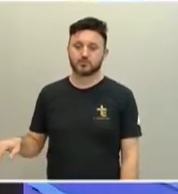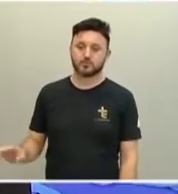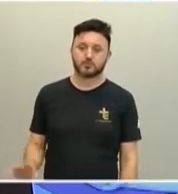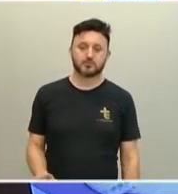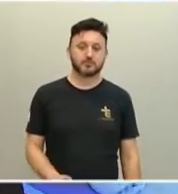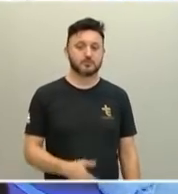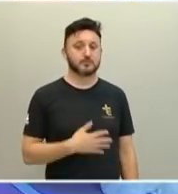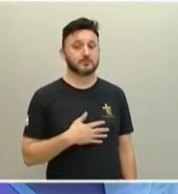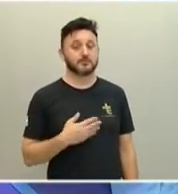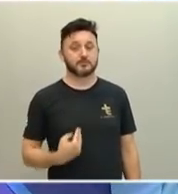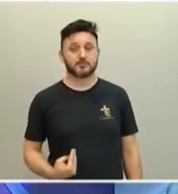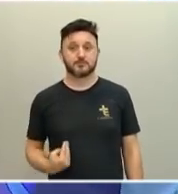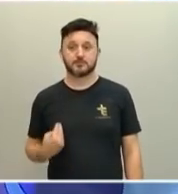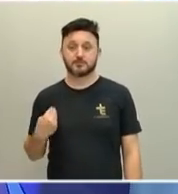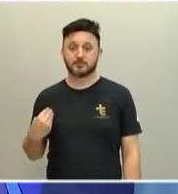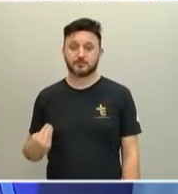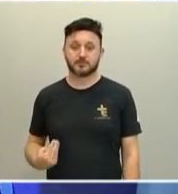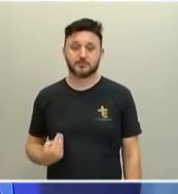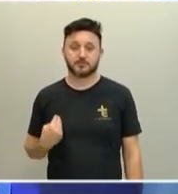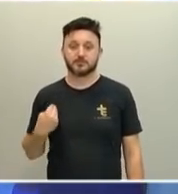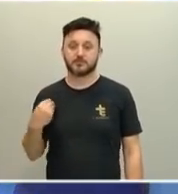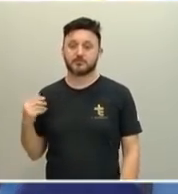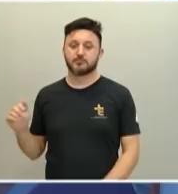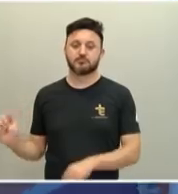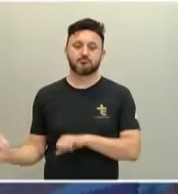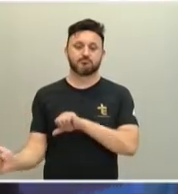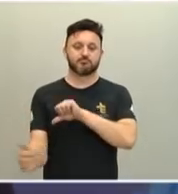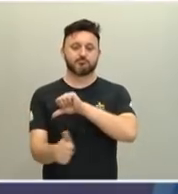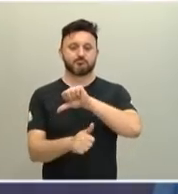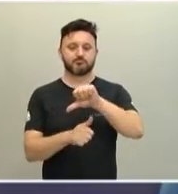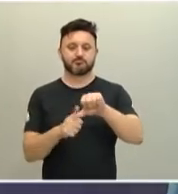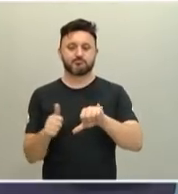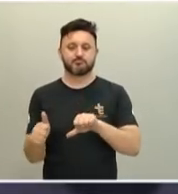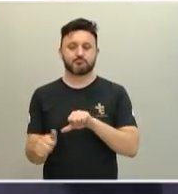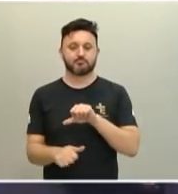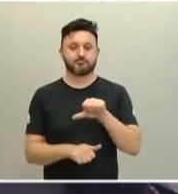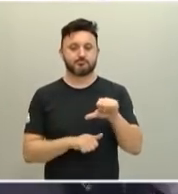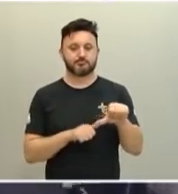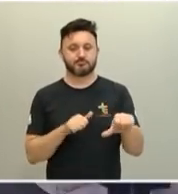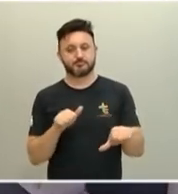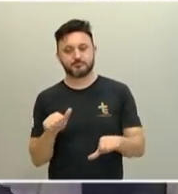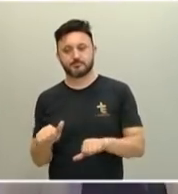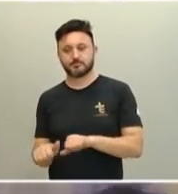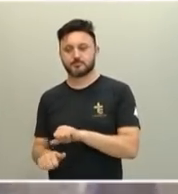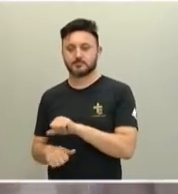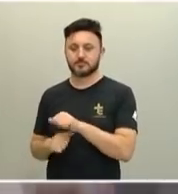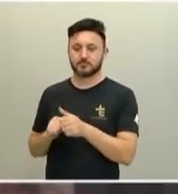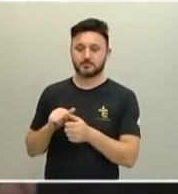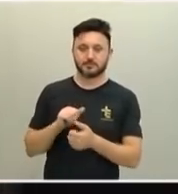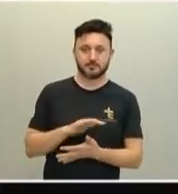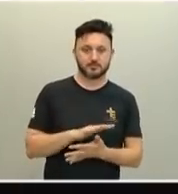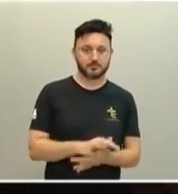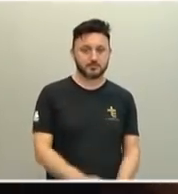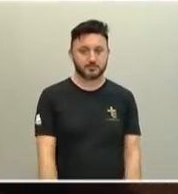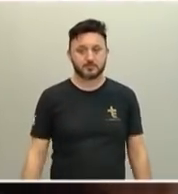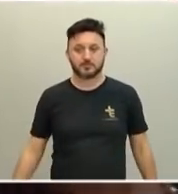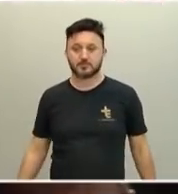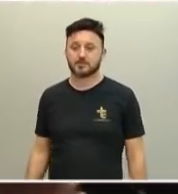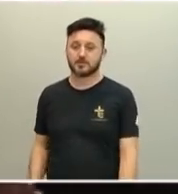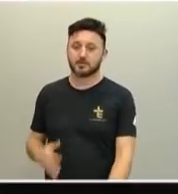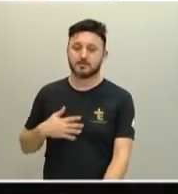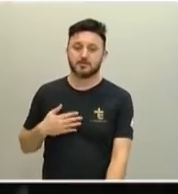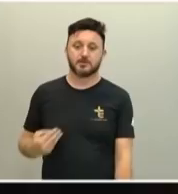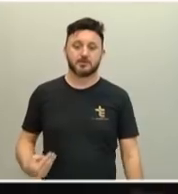O meu deserto florirá. O meu deserto florirá. Eu creio.